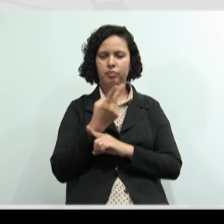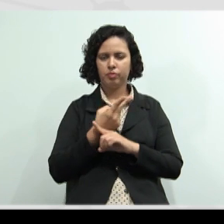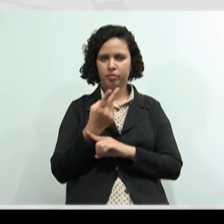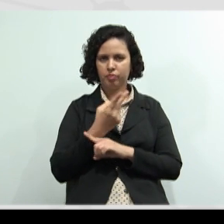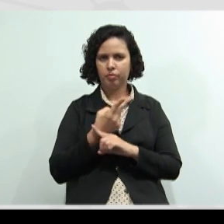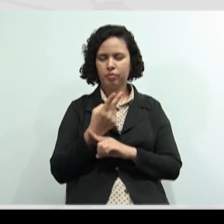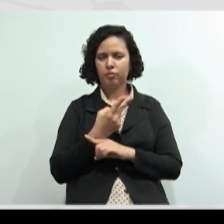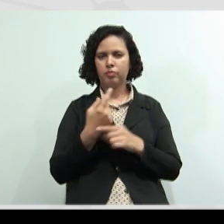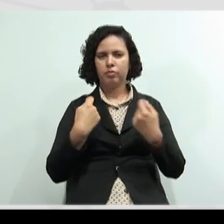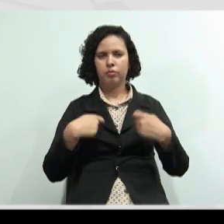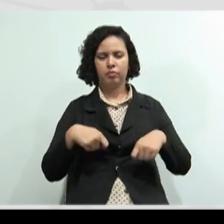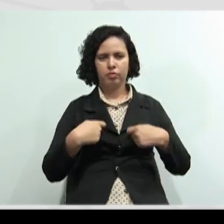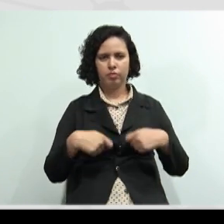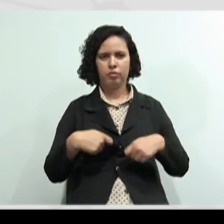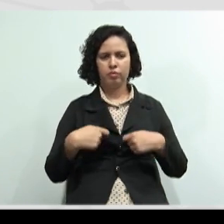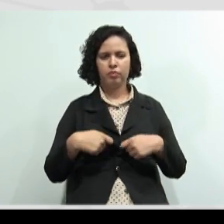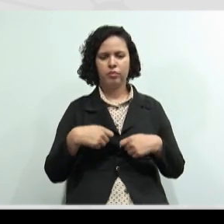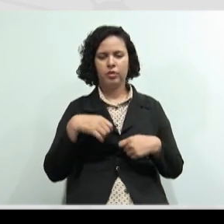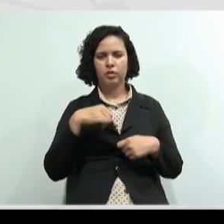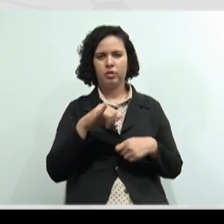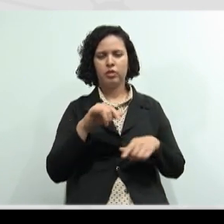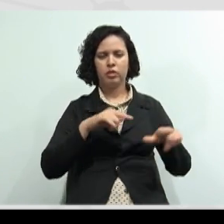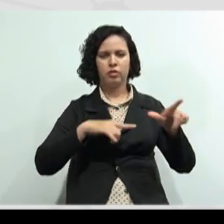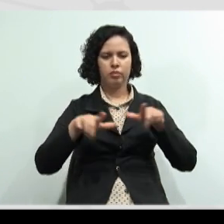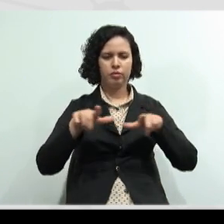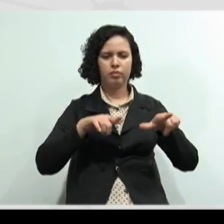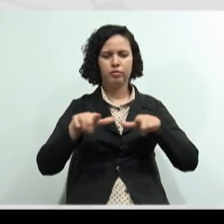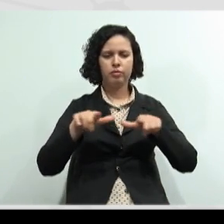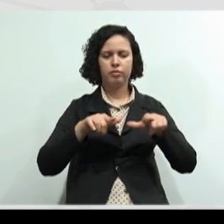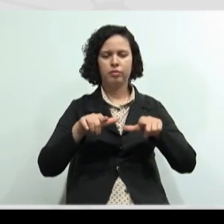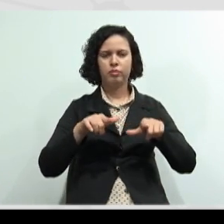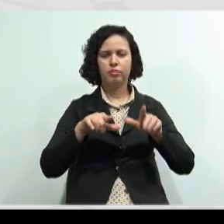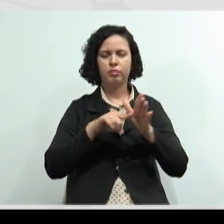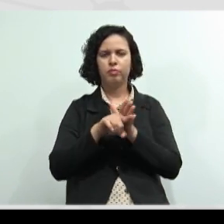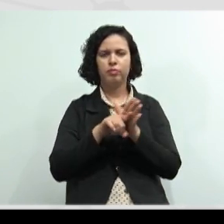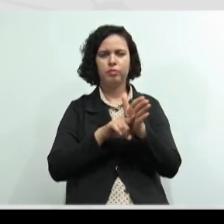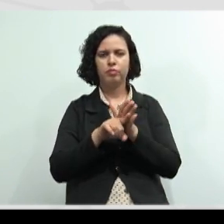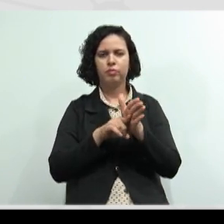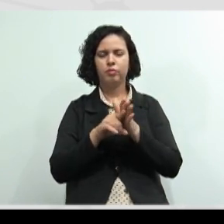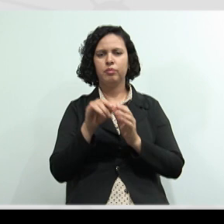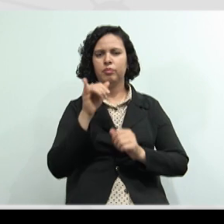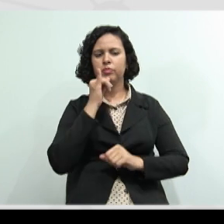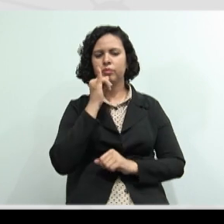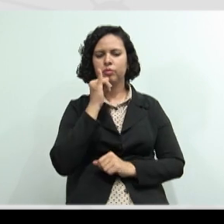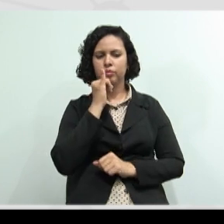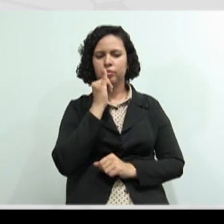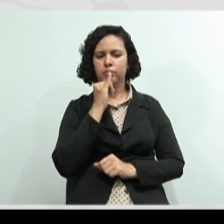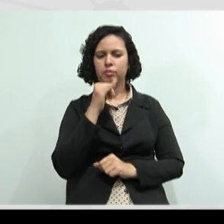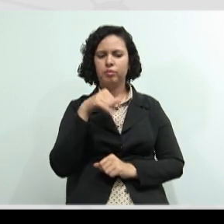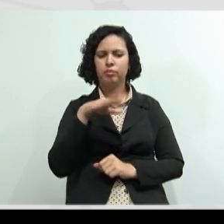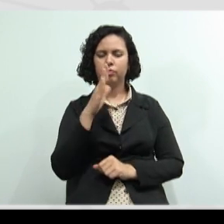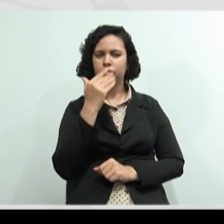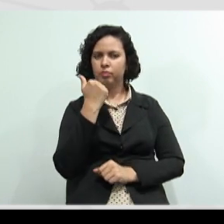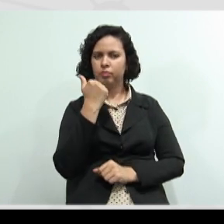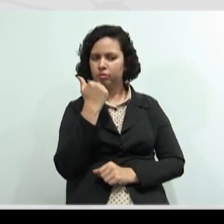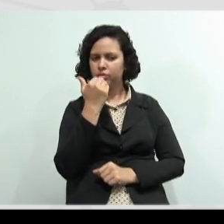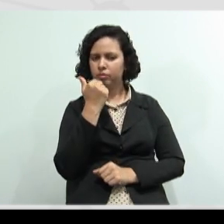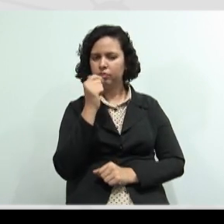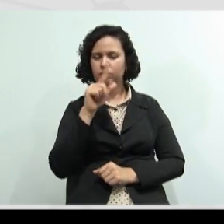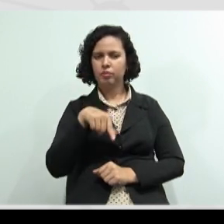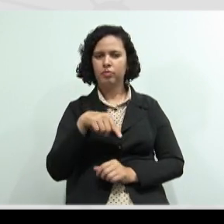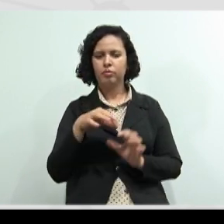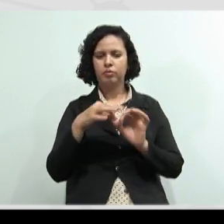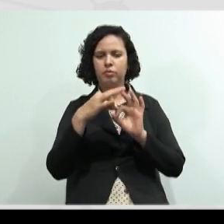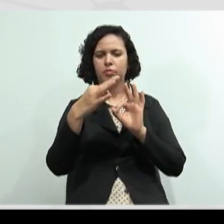for necessário. Se você for trabalhar com um desses programas, pesquise, porque, por exemplo, o Programa Mais Alimentos é uma linha de crédito